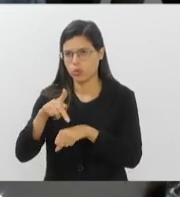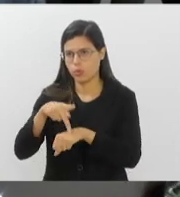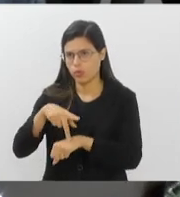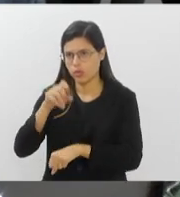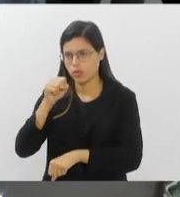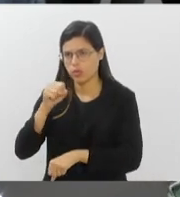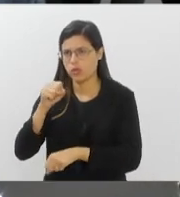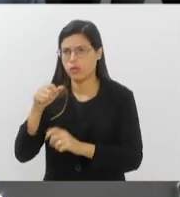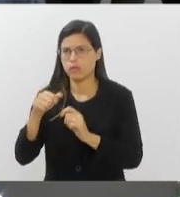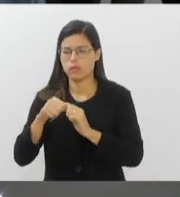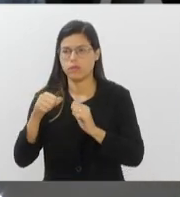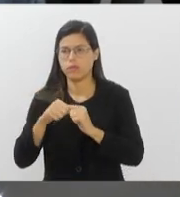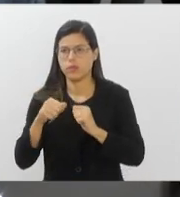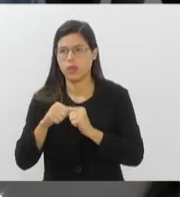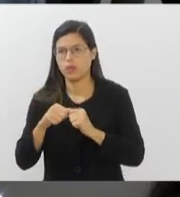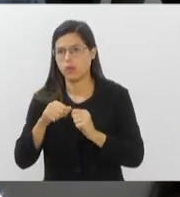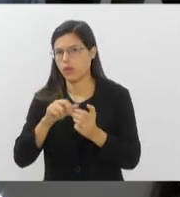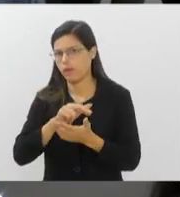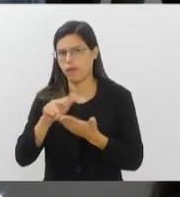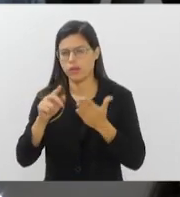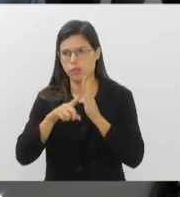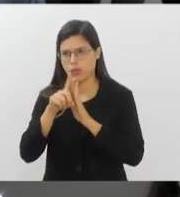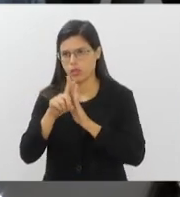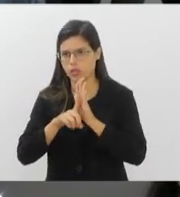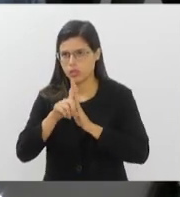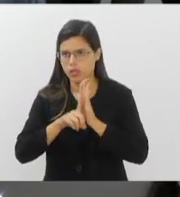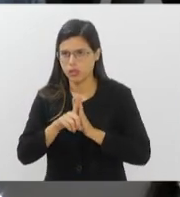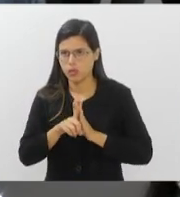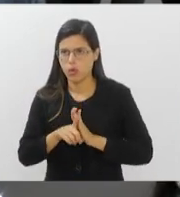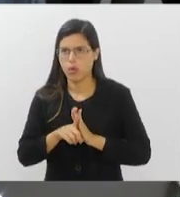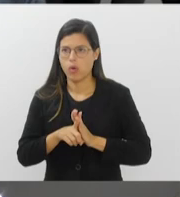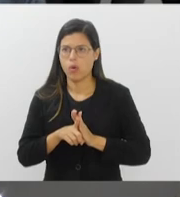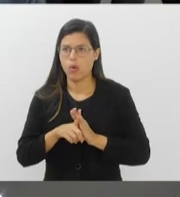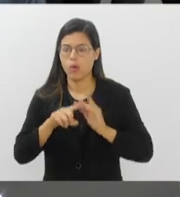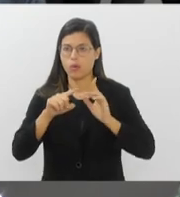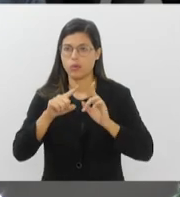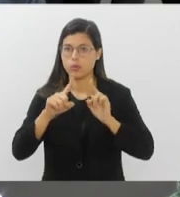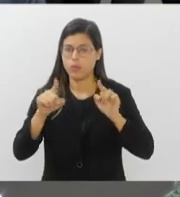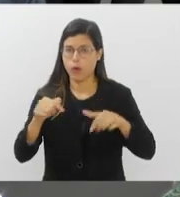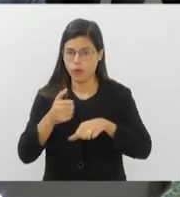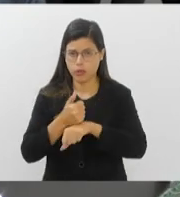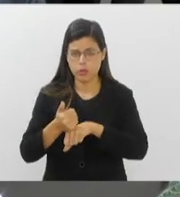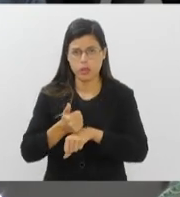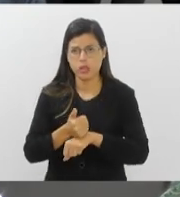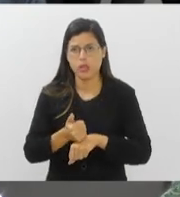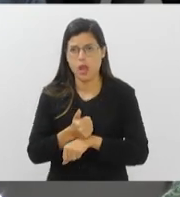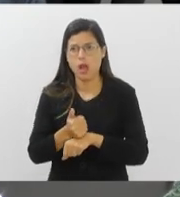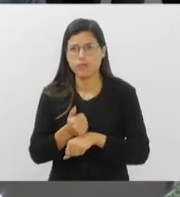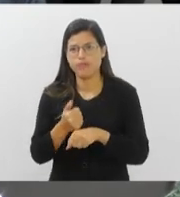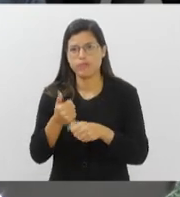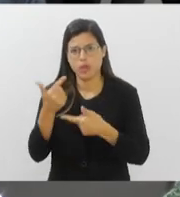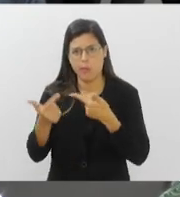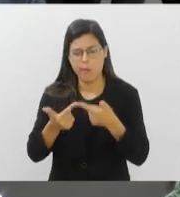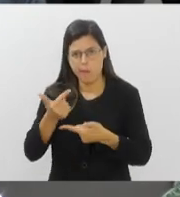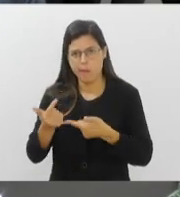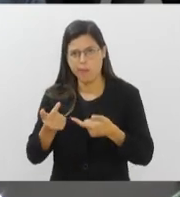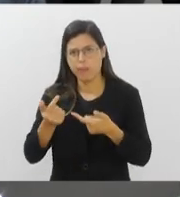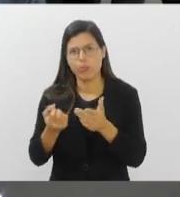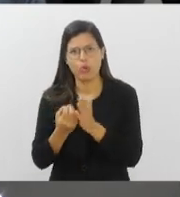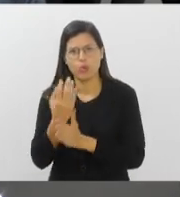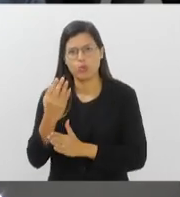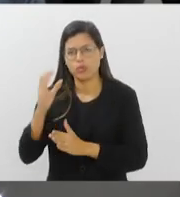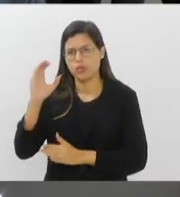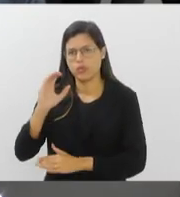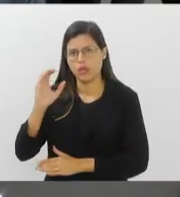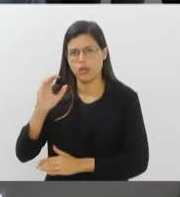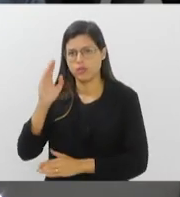com que muitos pesquisadores sejam profissionais, trabalhem produzindo ciência para o Brasil durante anos,